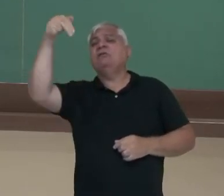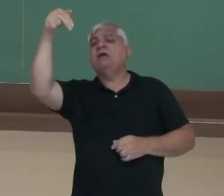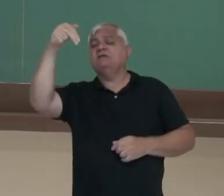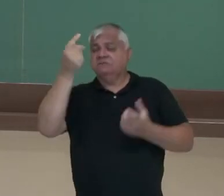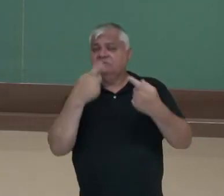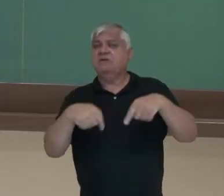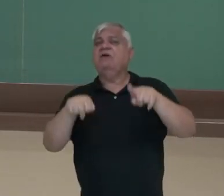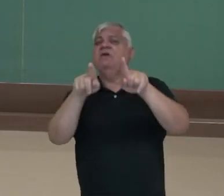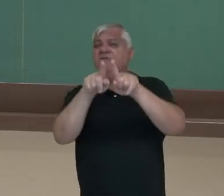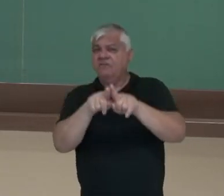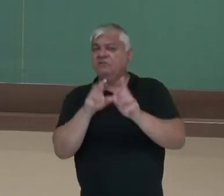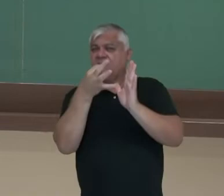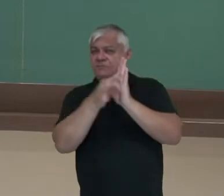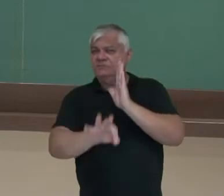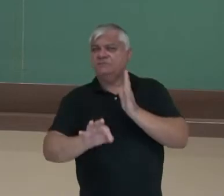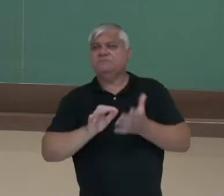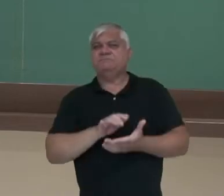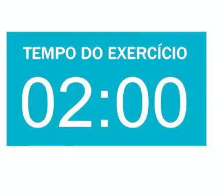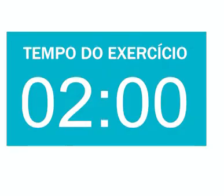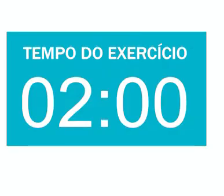a pouquinho nós voltamos para corrigir essa.